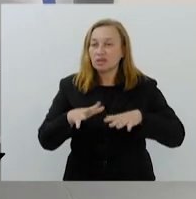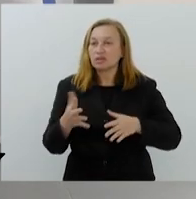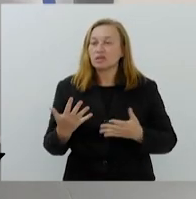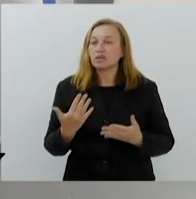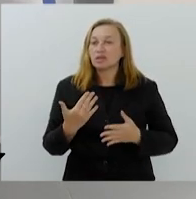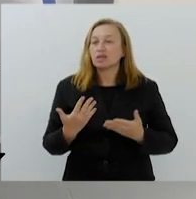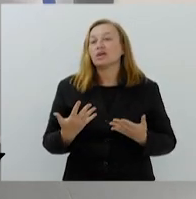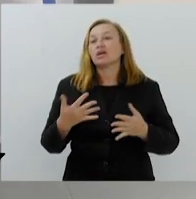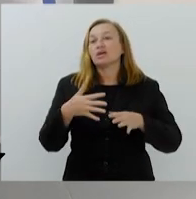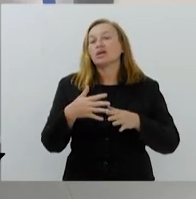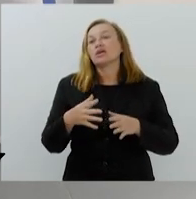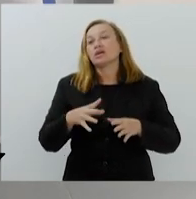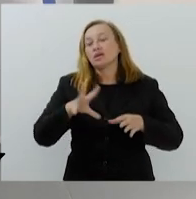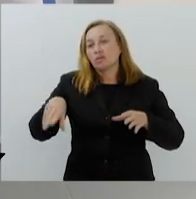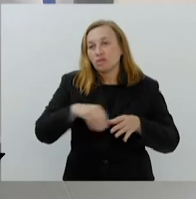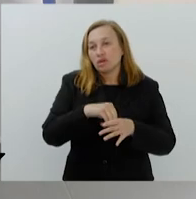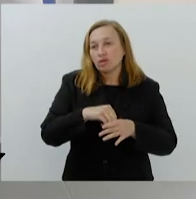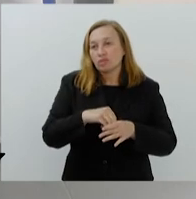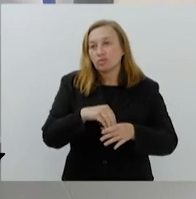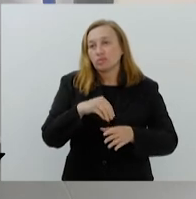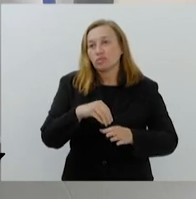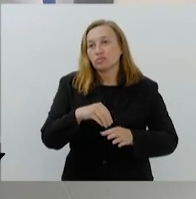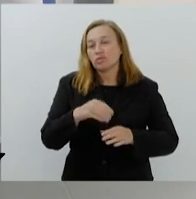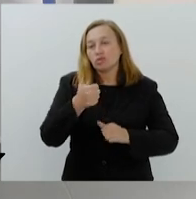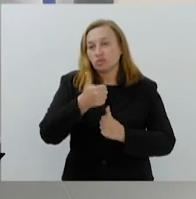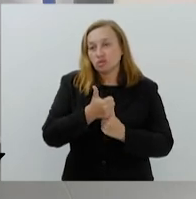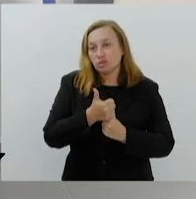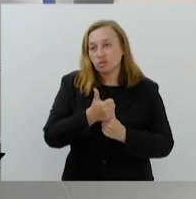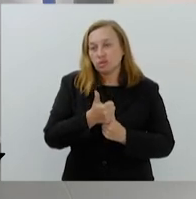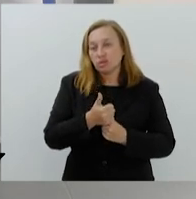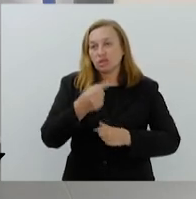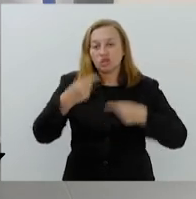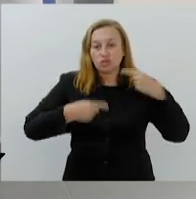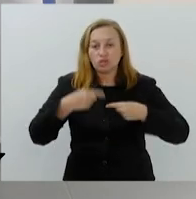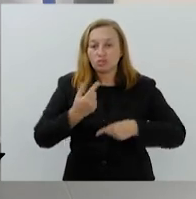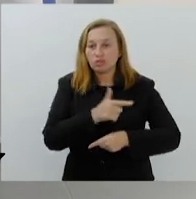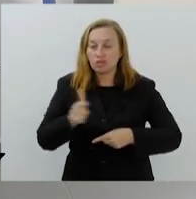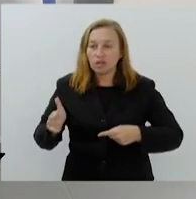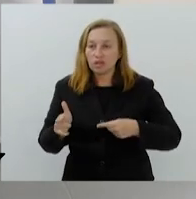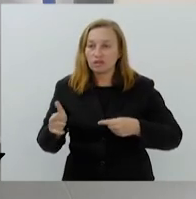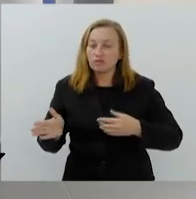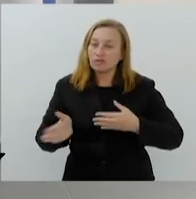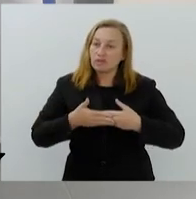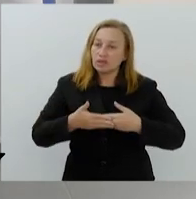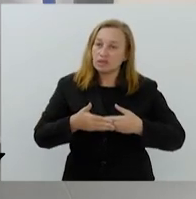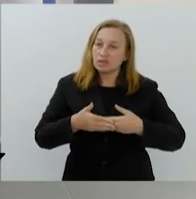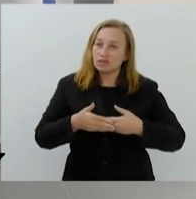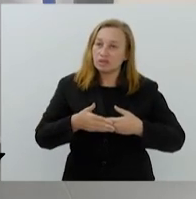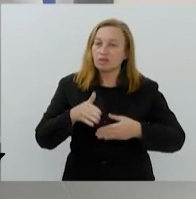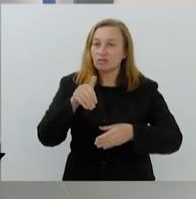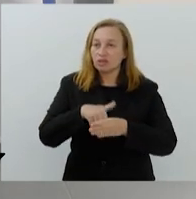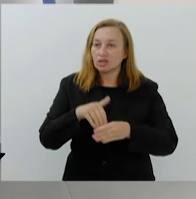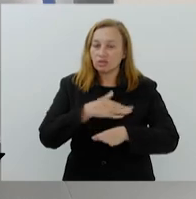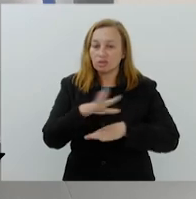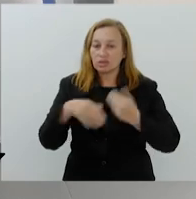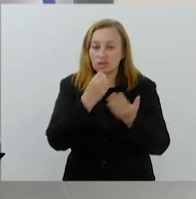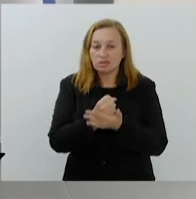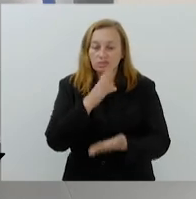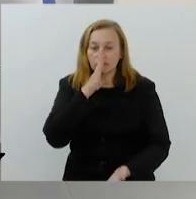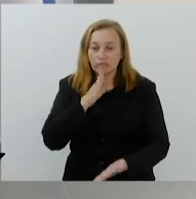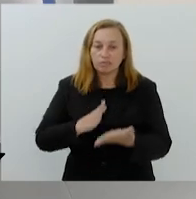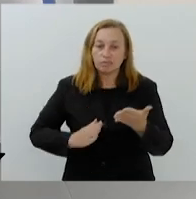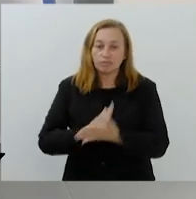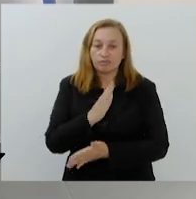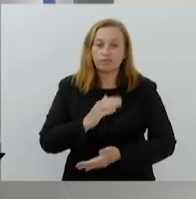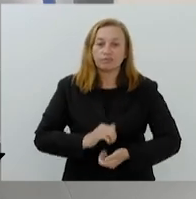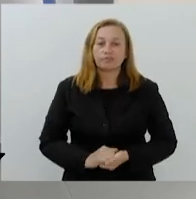por substitutivo. Em discussão. Não havendo quem queira discutir, encerrada a discussão, em votação, se os que aprovam permaneçam como